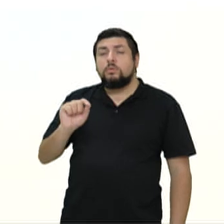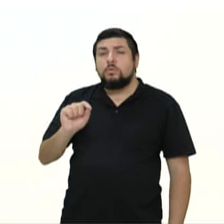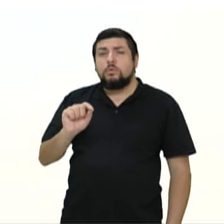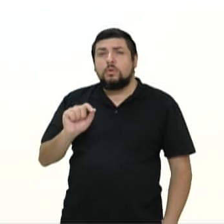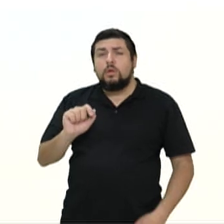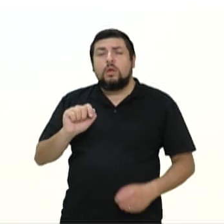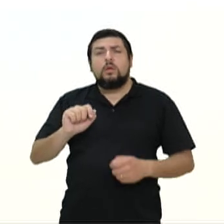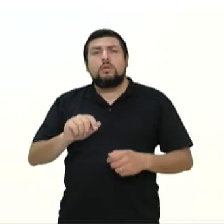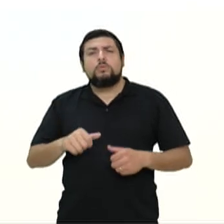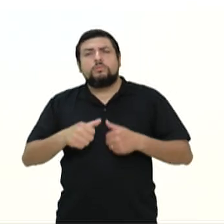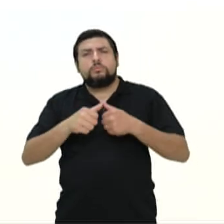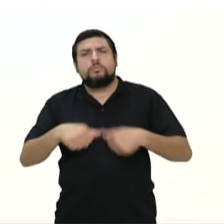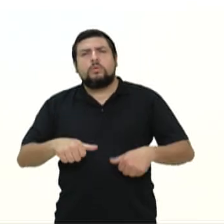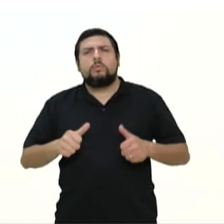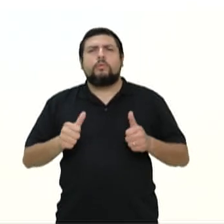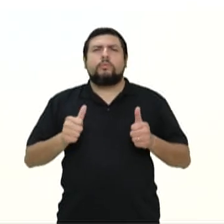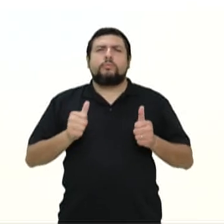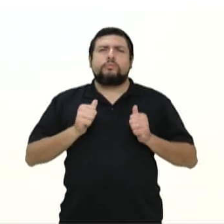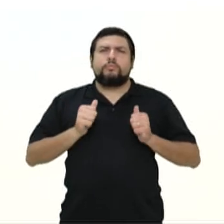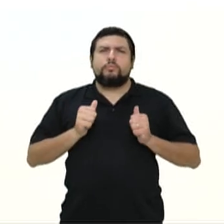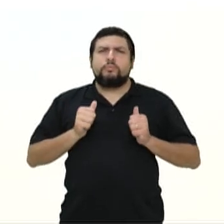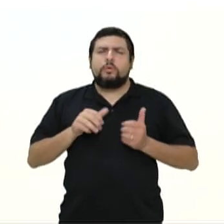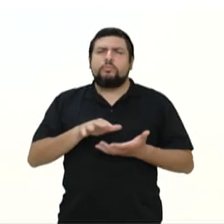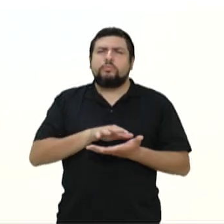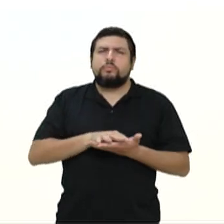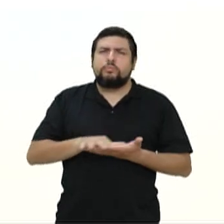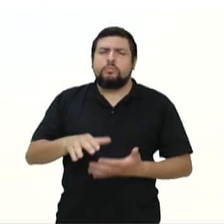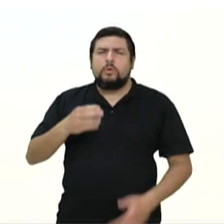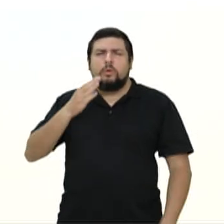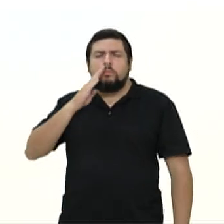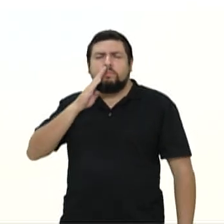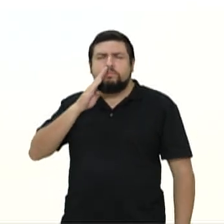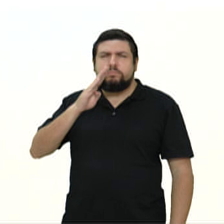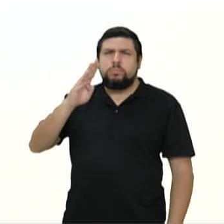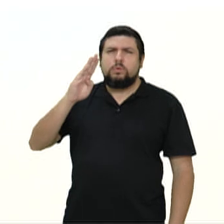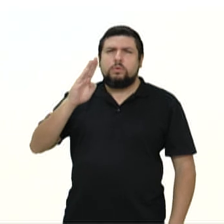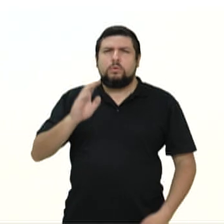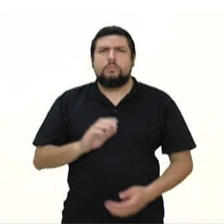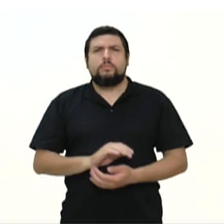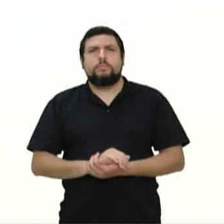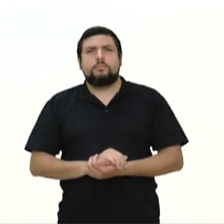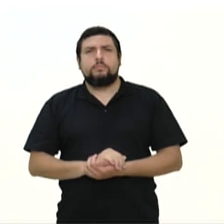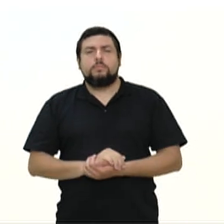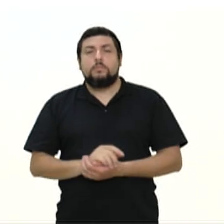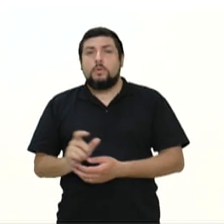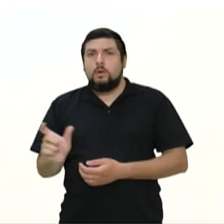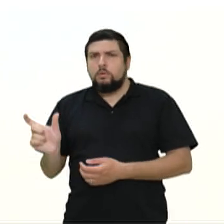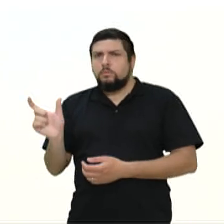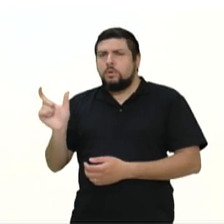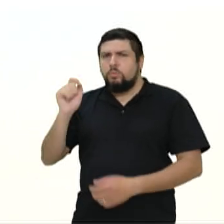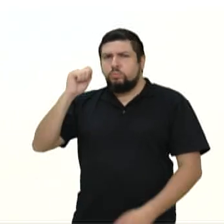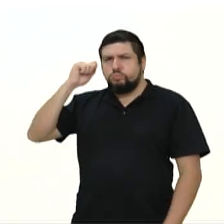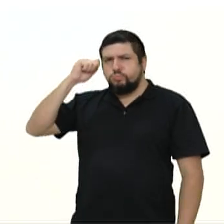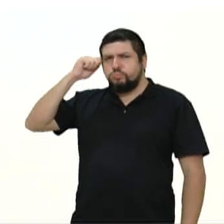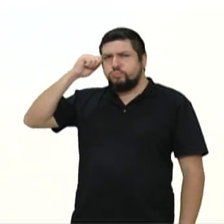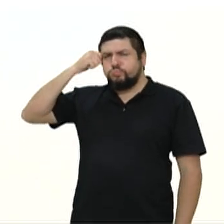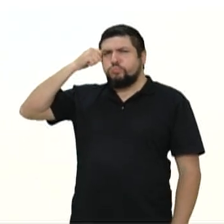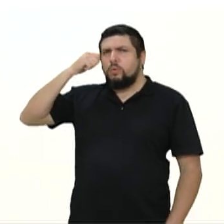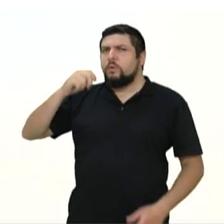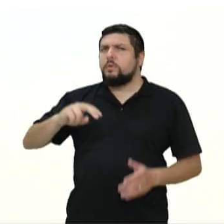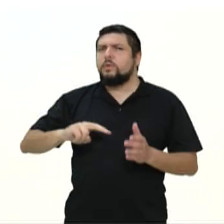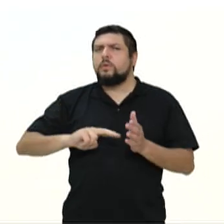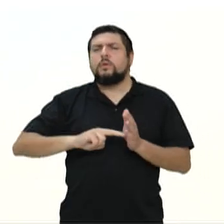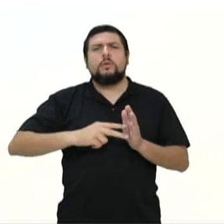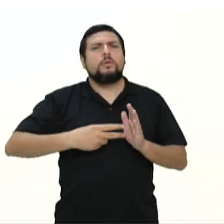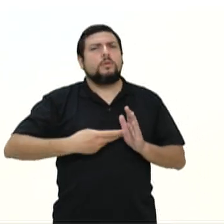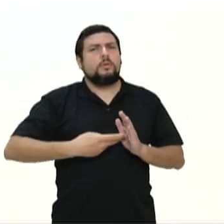custa bilhões. A expressão em destaque quer dizer, veja, qual é a expressão que está em destaque